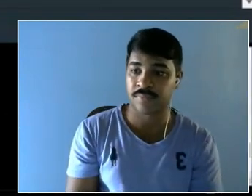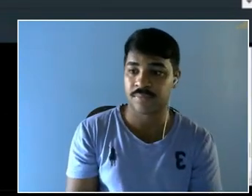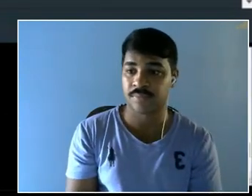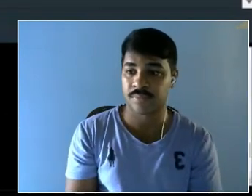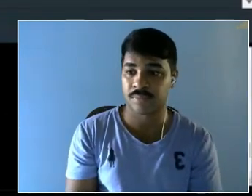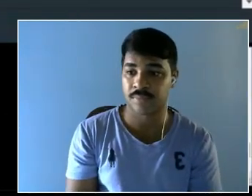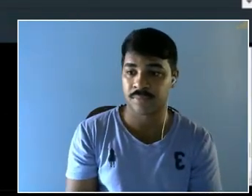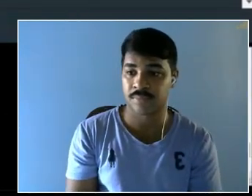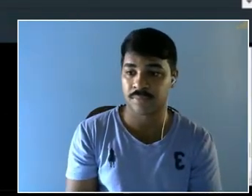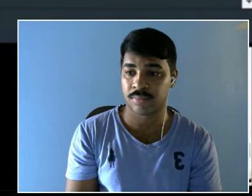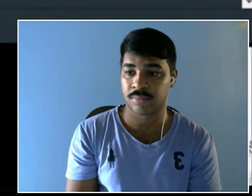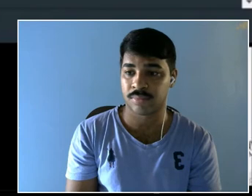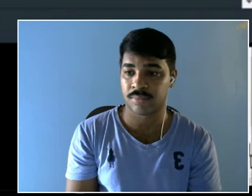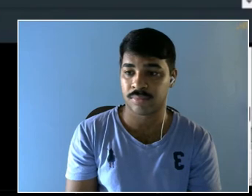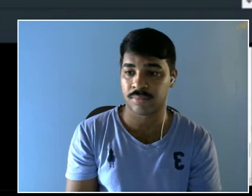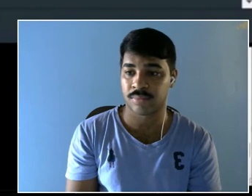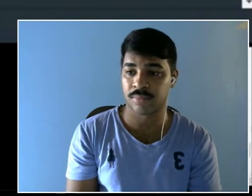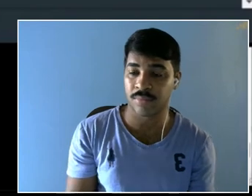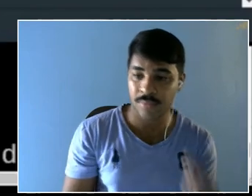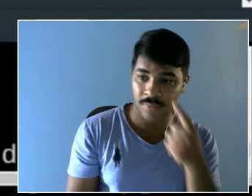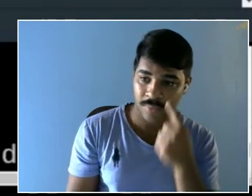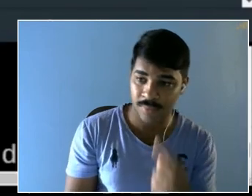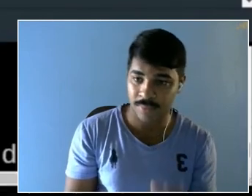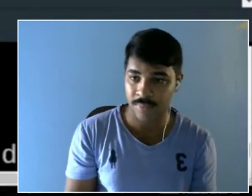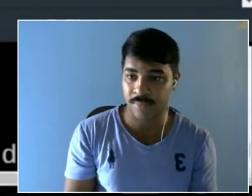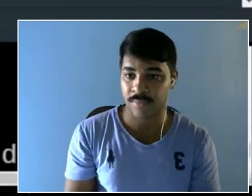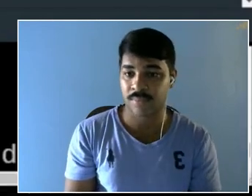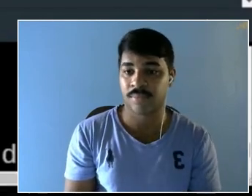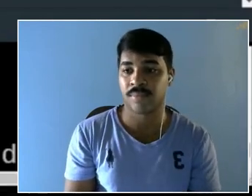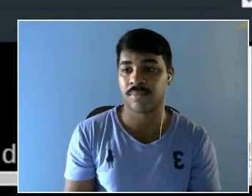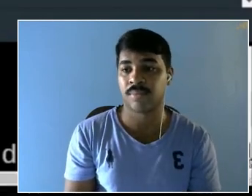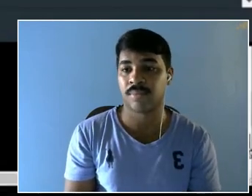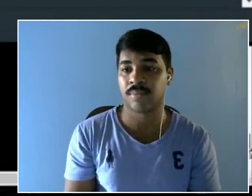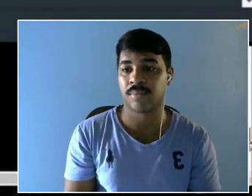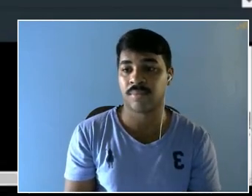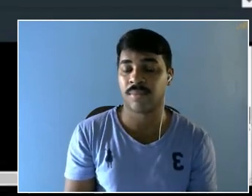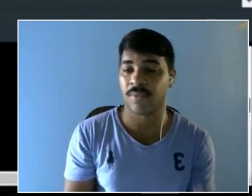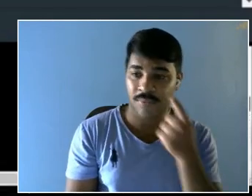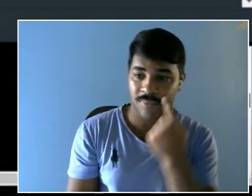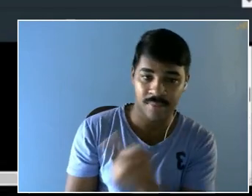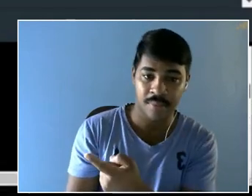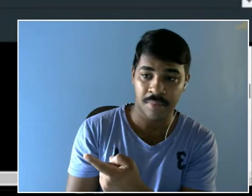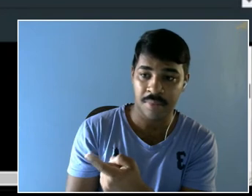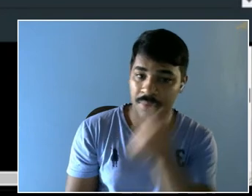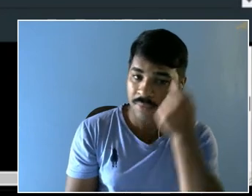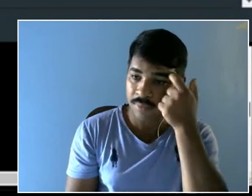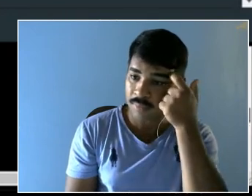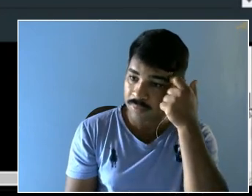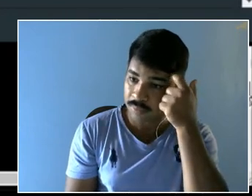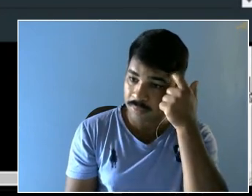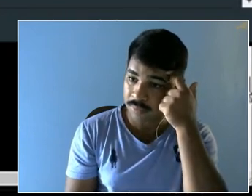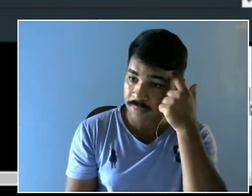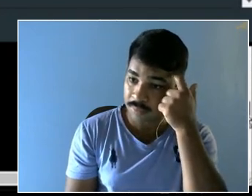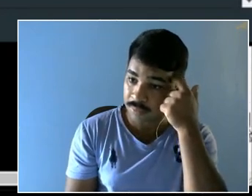oi. Não parou ainda. Está dizendo oi. Não parou de dizer... Eu vou parar esse programa, peraí. Então, olha só quanto ele diz. Não acaba